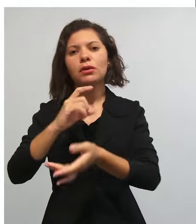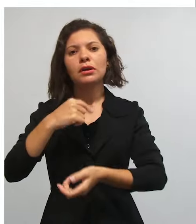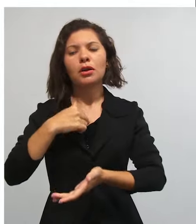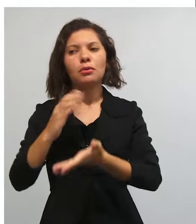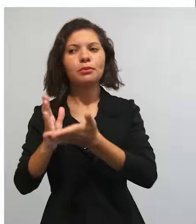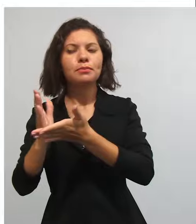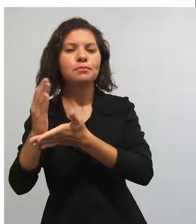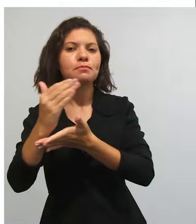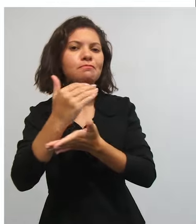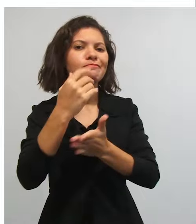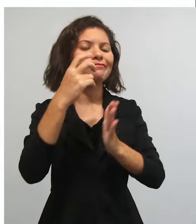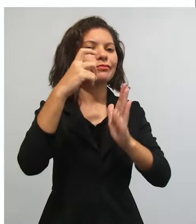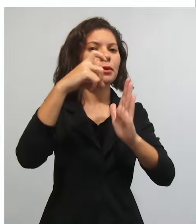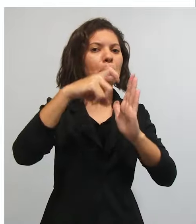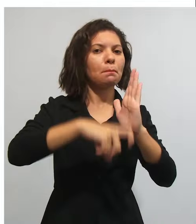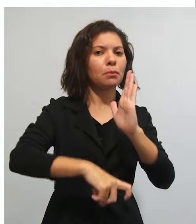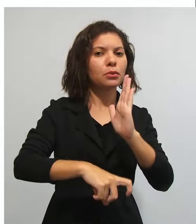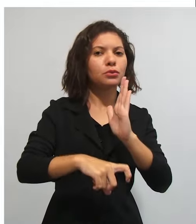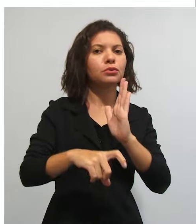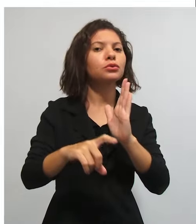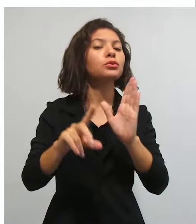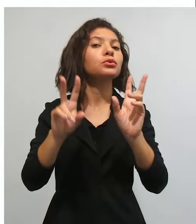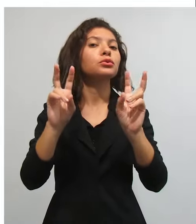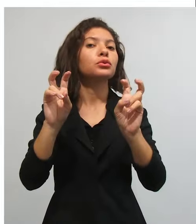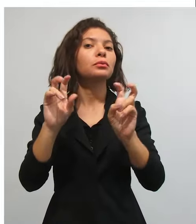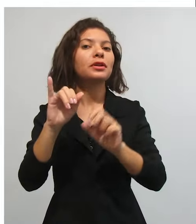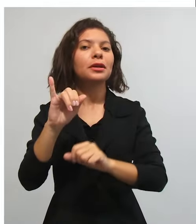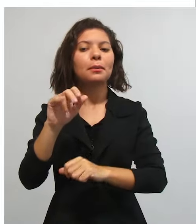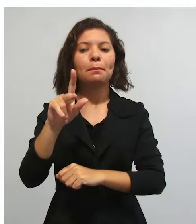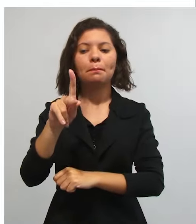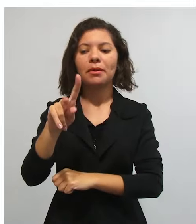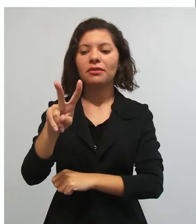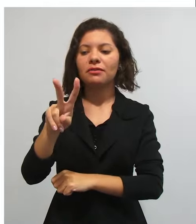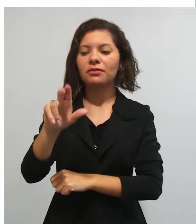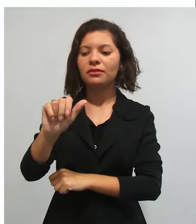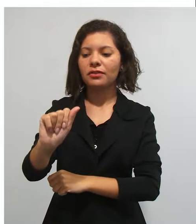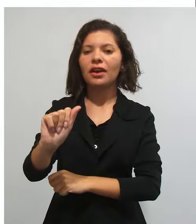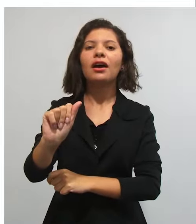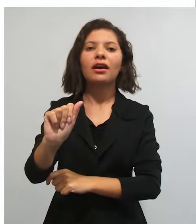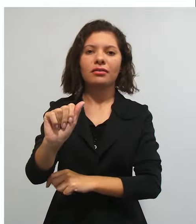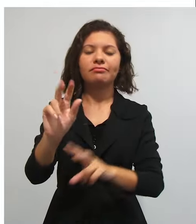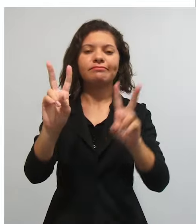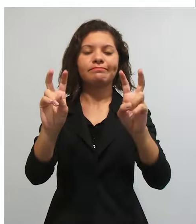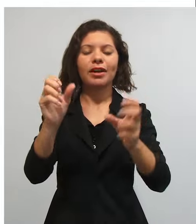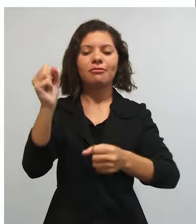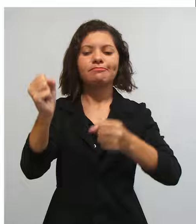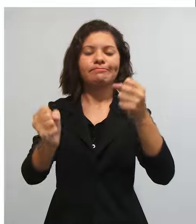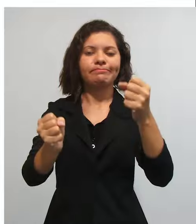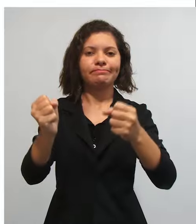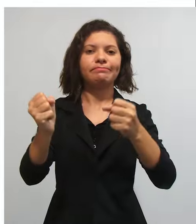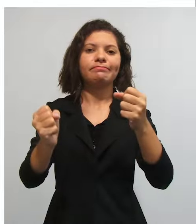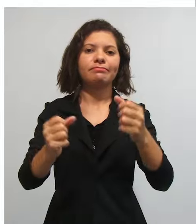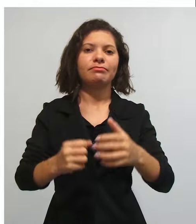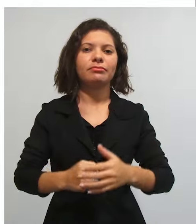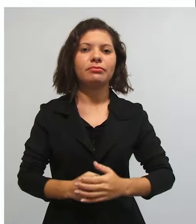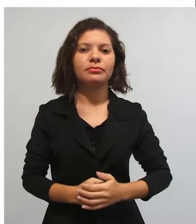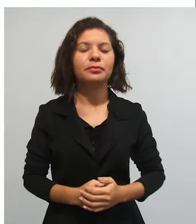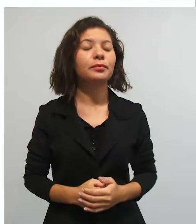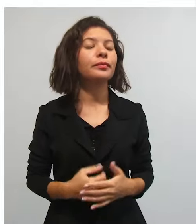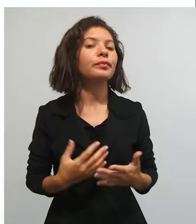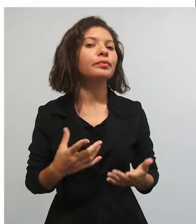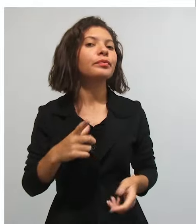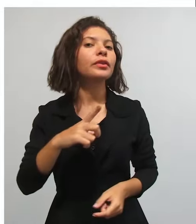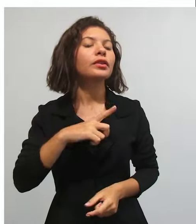de impostos sobre IPVA, Imposto sobre Propriedade de Veículos Automotores. Aí eu tenho